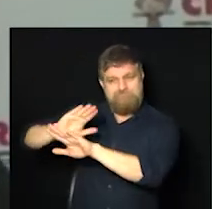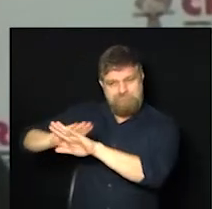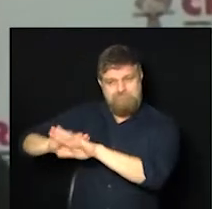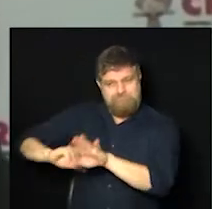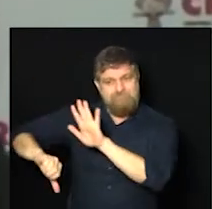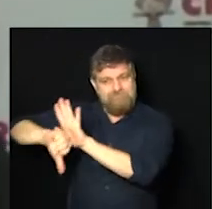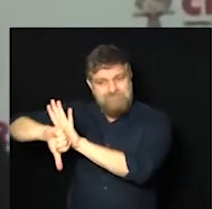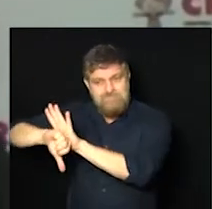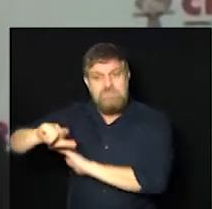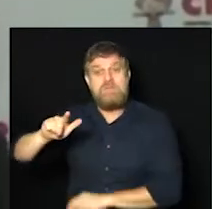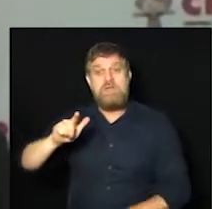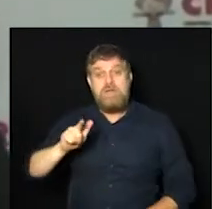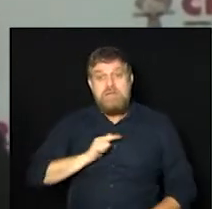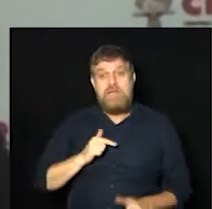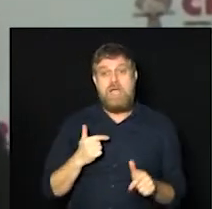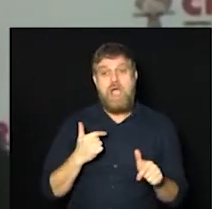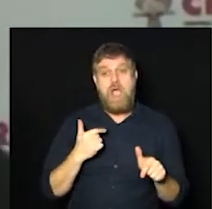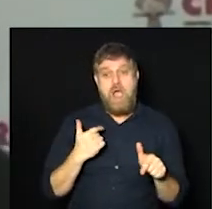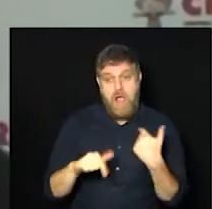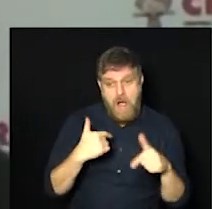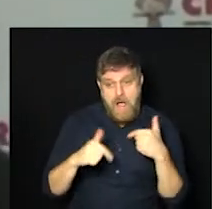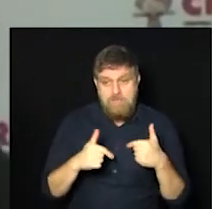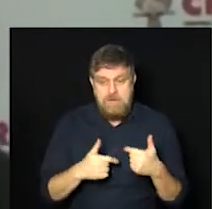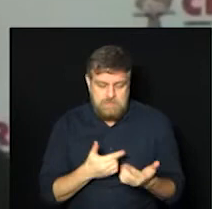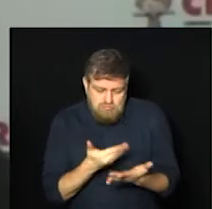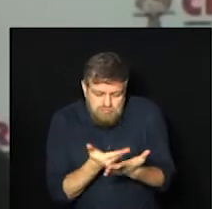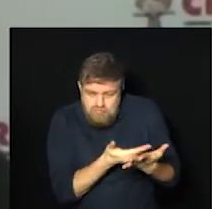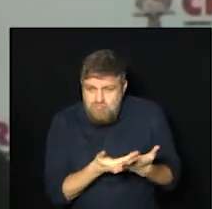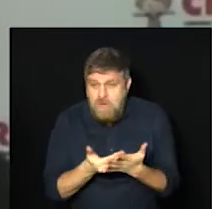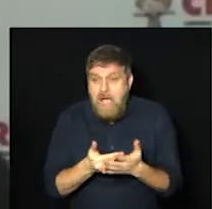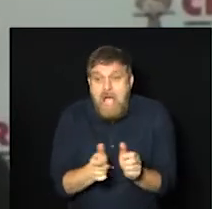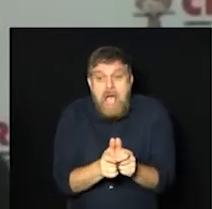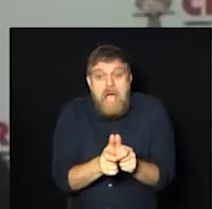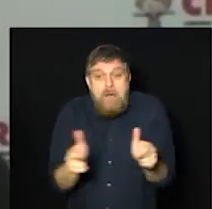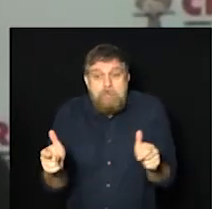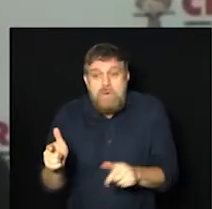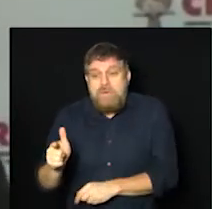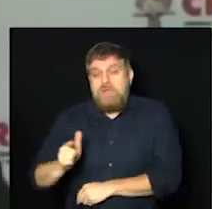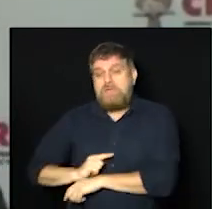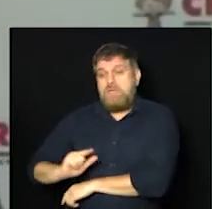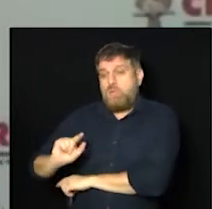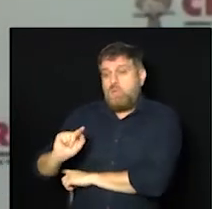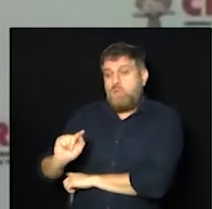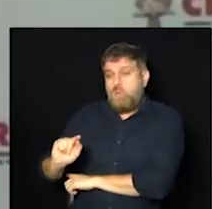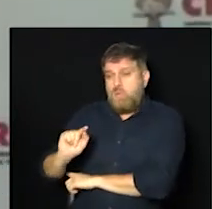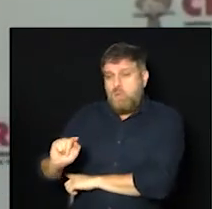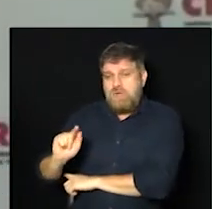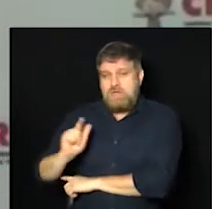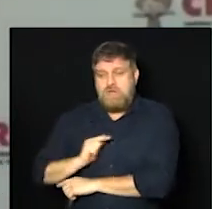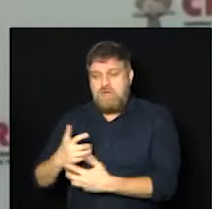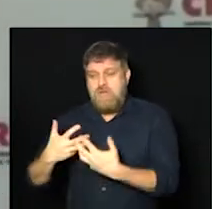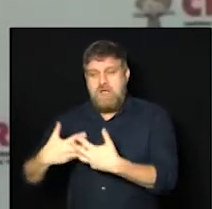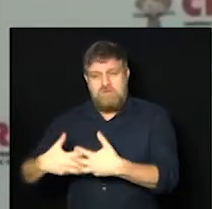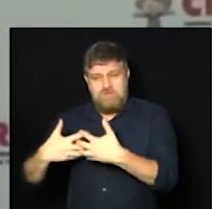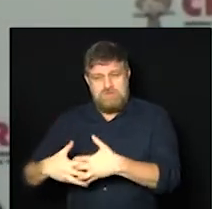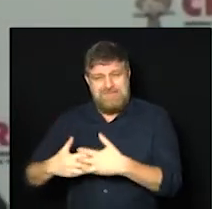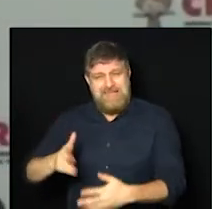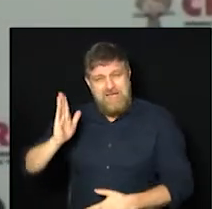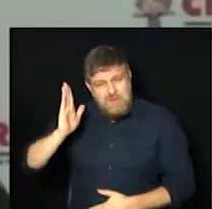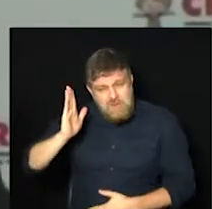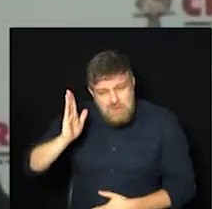alguns trabalhos sendo feitos, a maioria deles, né, eles funcionam quando já tem